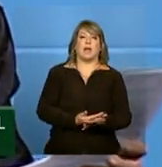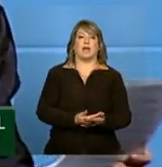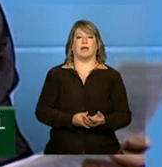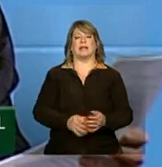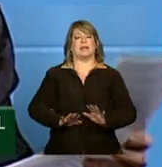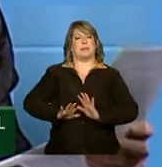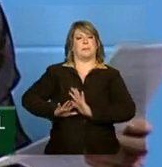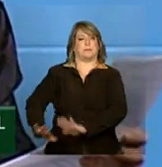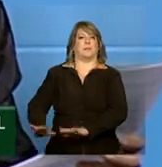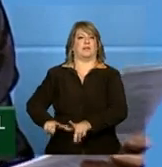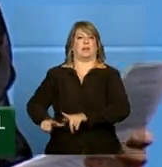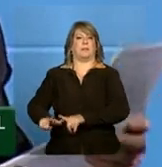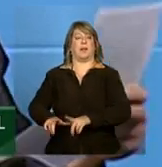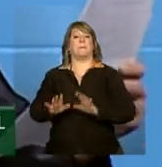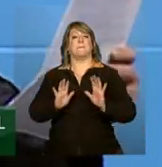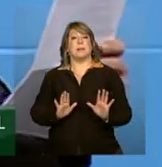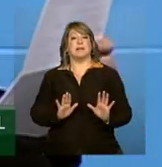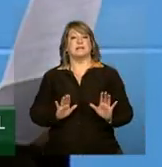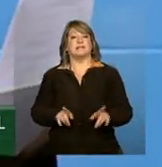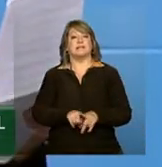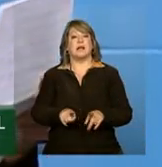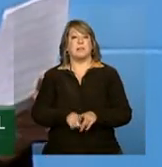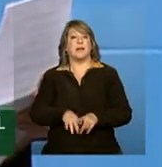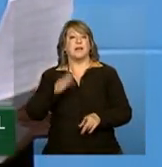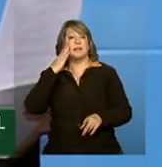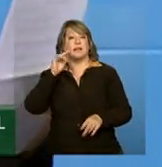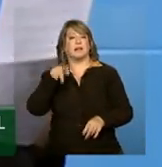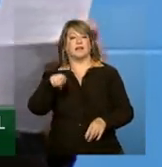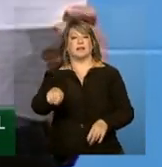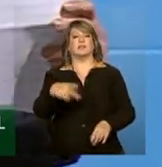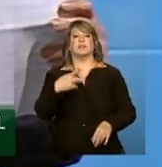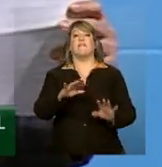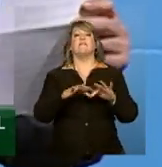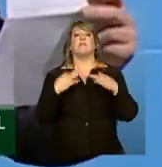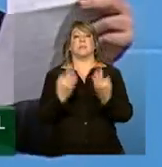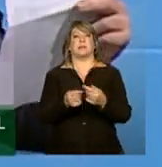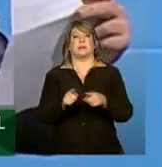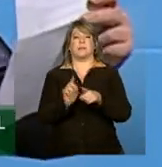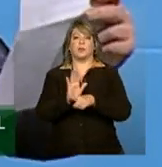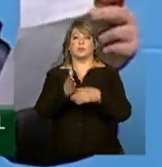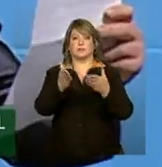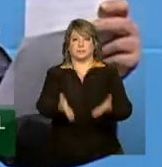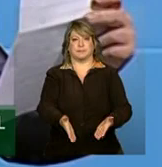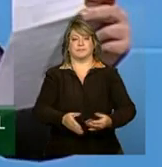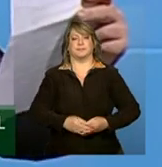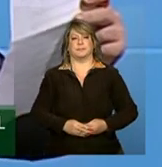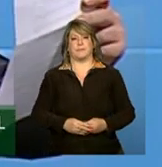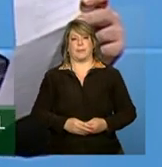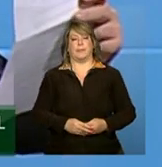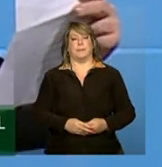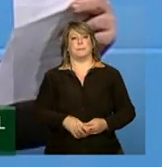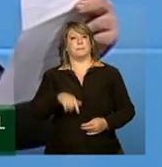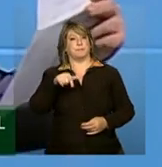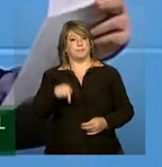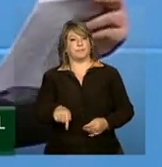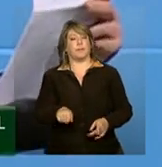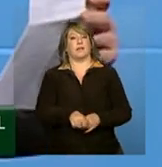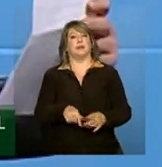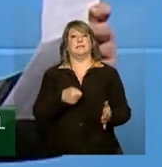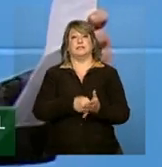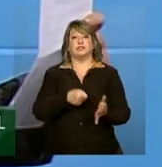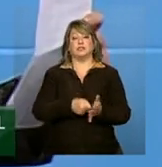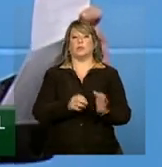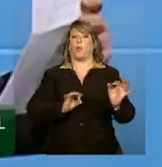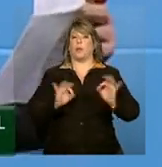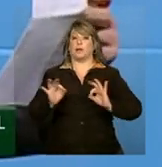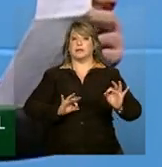mas direitos amplos, enxergando a sua família também. Essa não é uma questão simples, conceitual. Exige